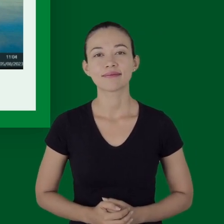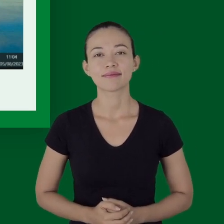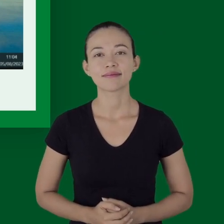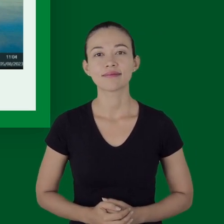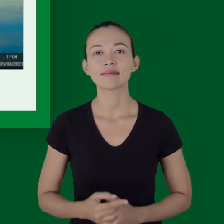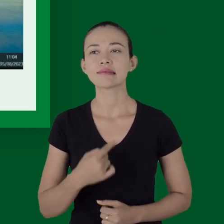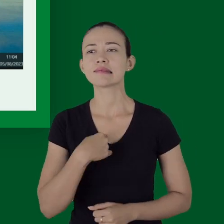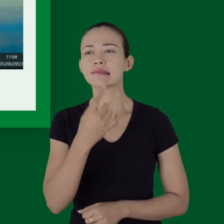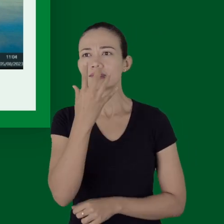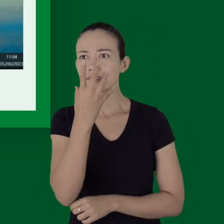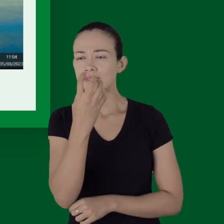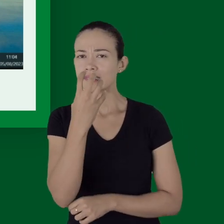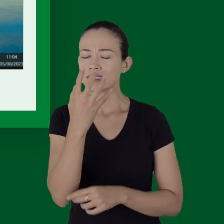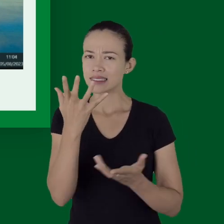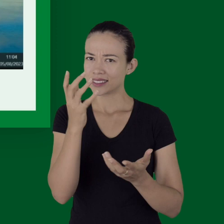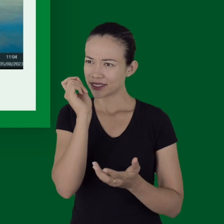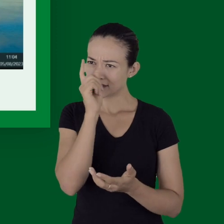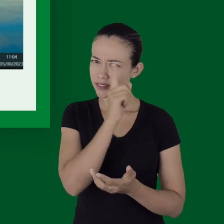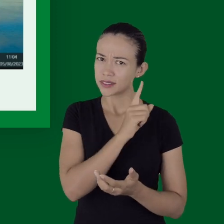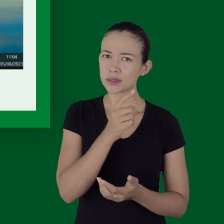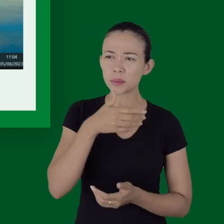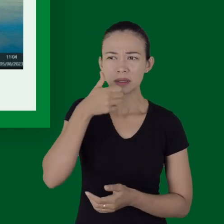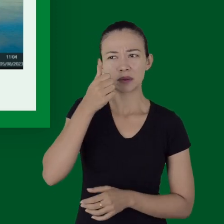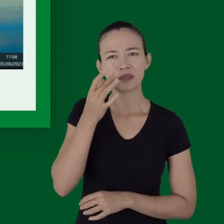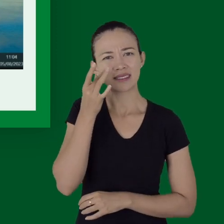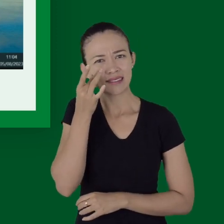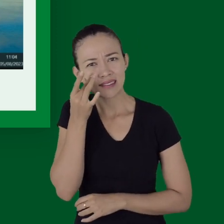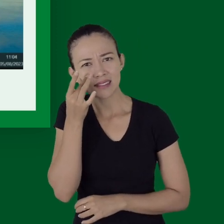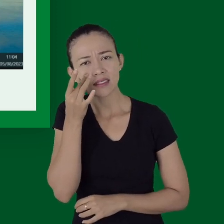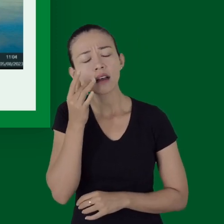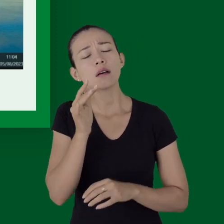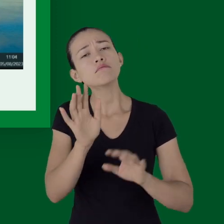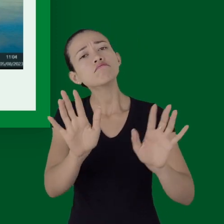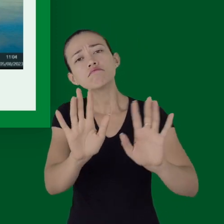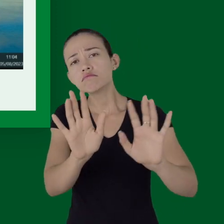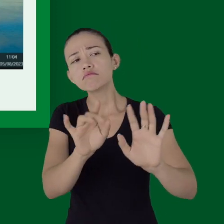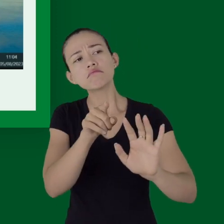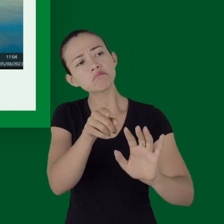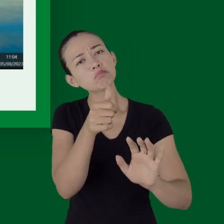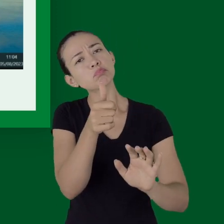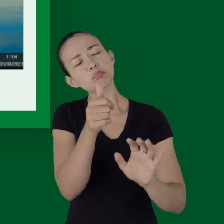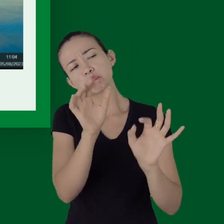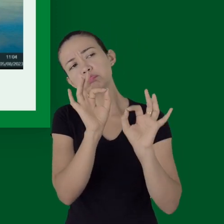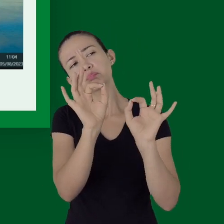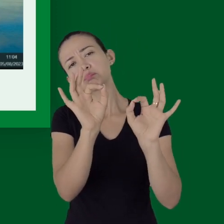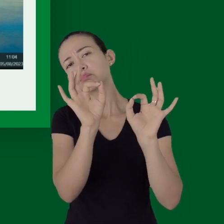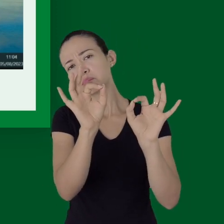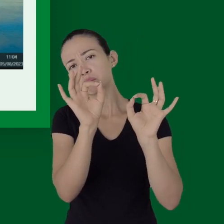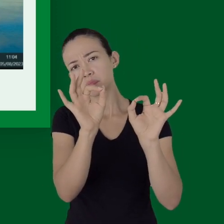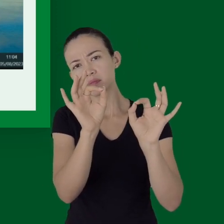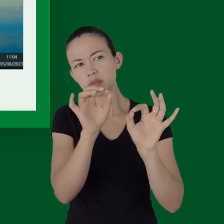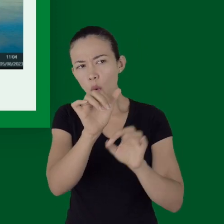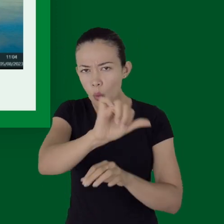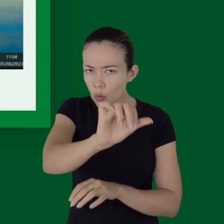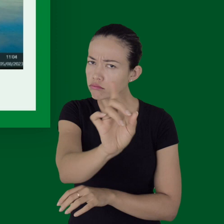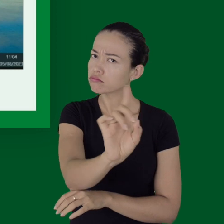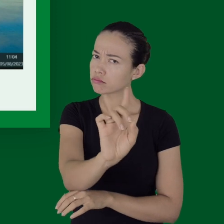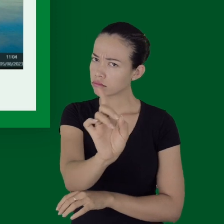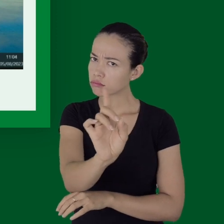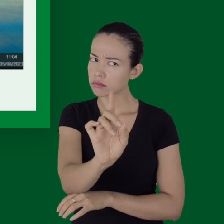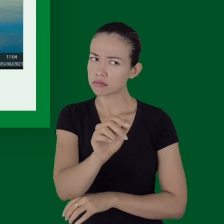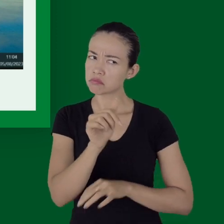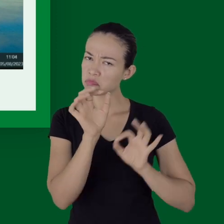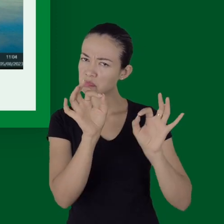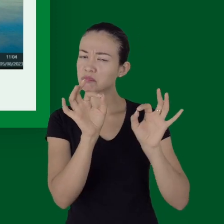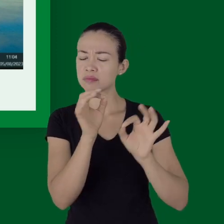Eu fiz de gravar, eu acho mais fácil dar pessoalmente gravar. Não, mas ficou foi. ótimo. Eu não achei ruim, não.